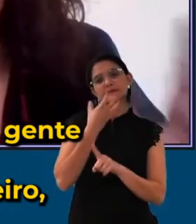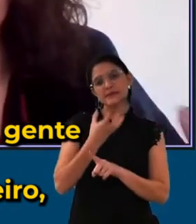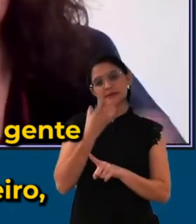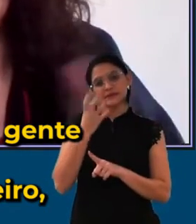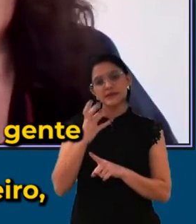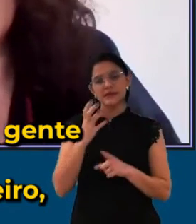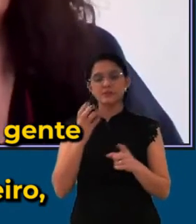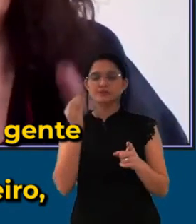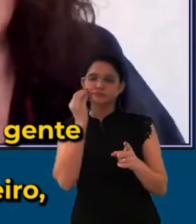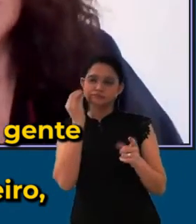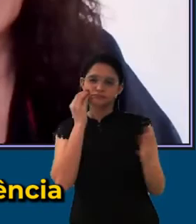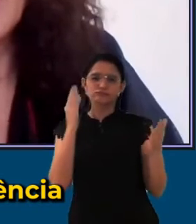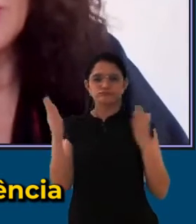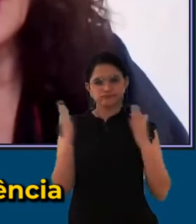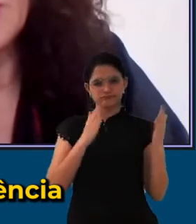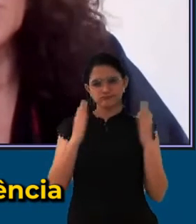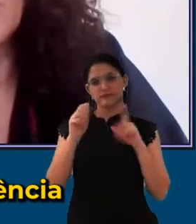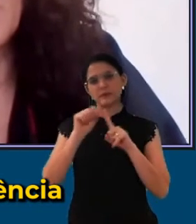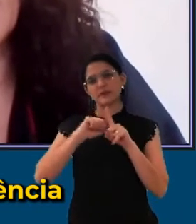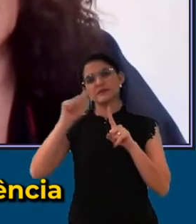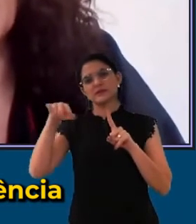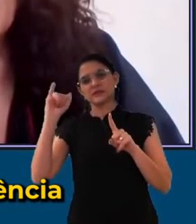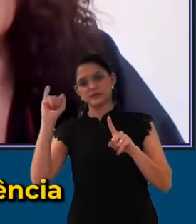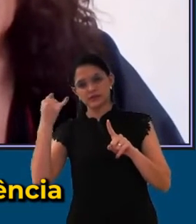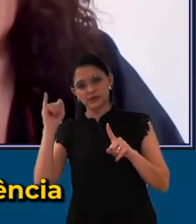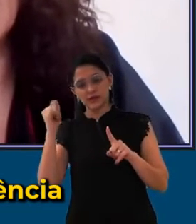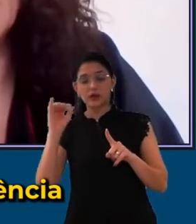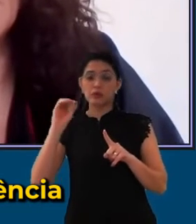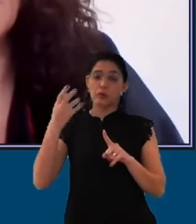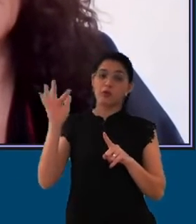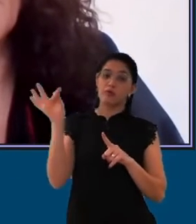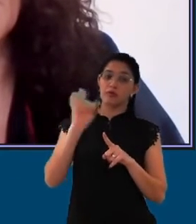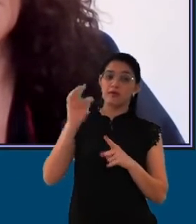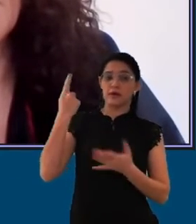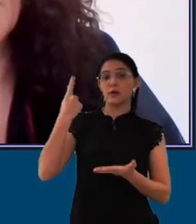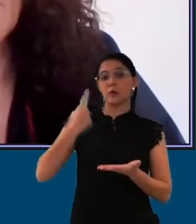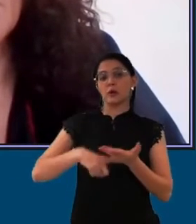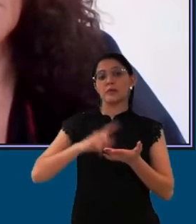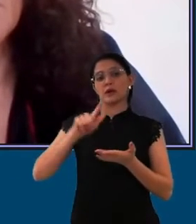uma flexibilidade para janeiro, para fevereiro, para marcar a próxima audiência.